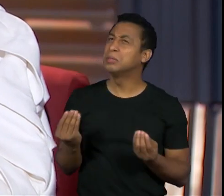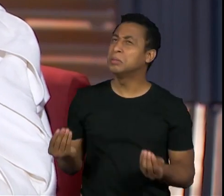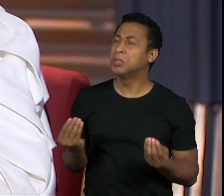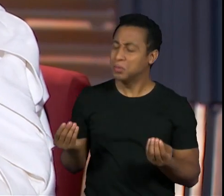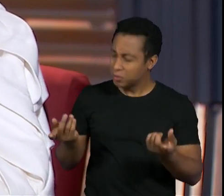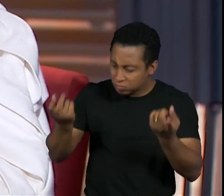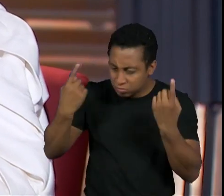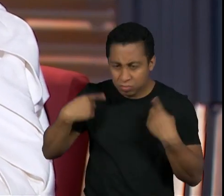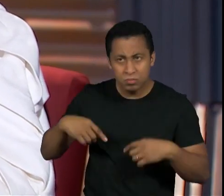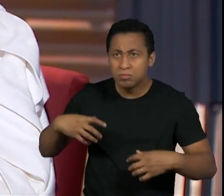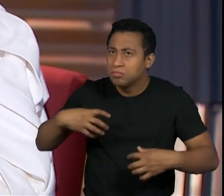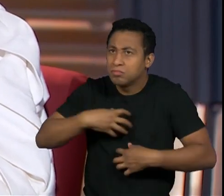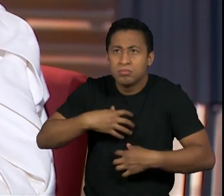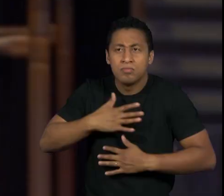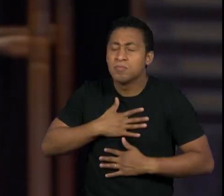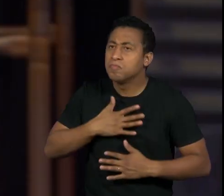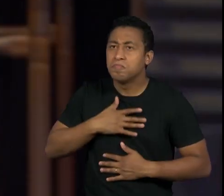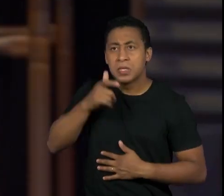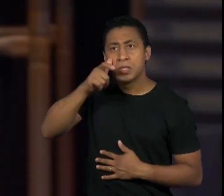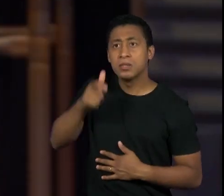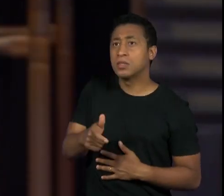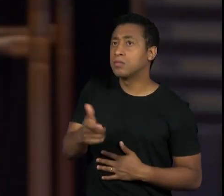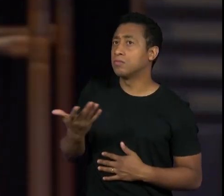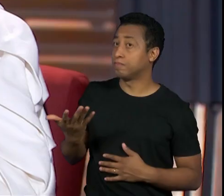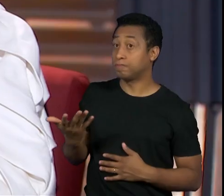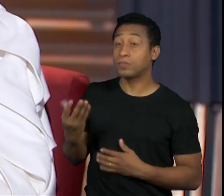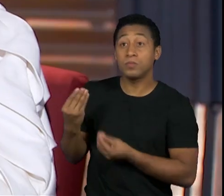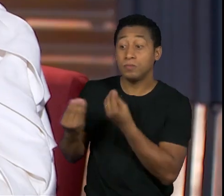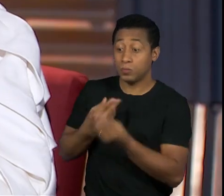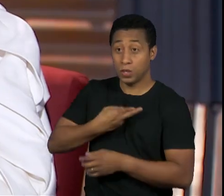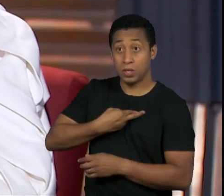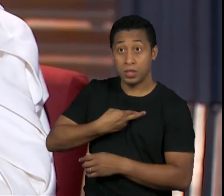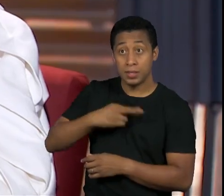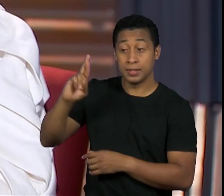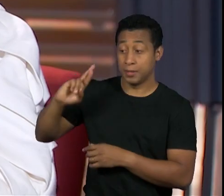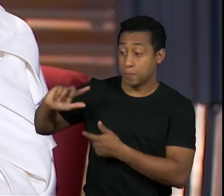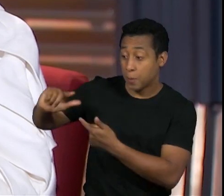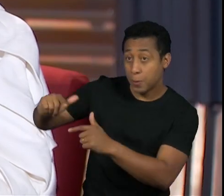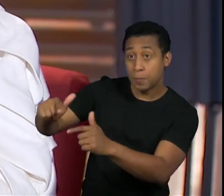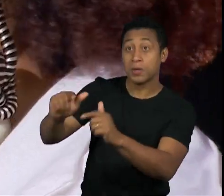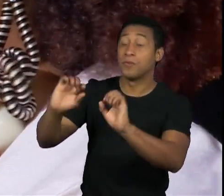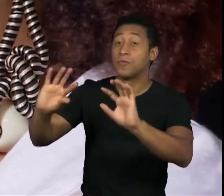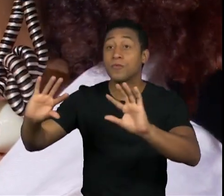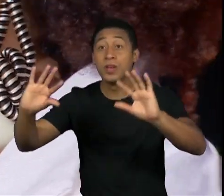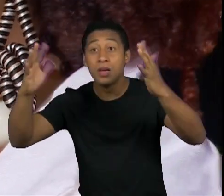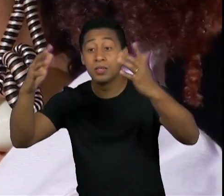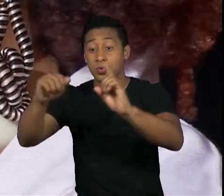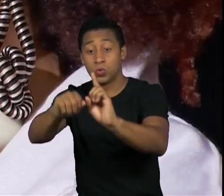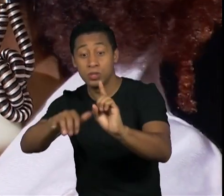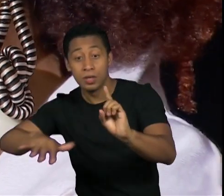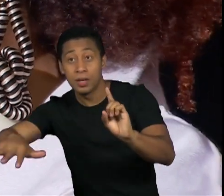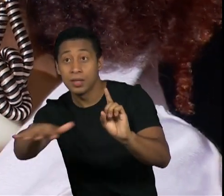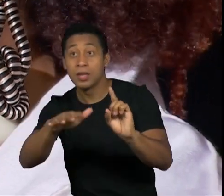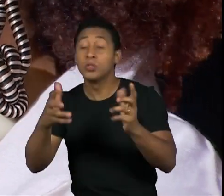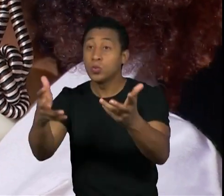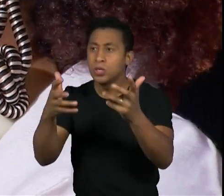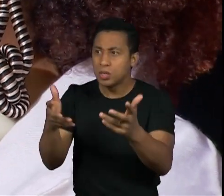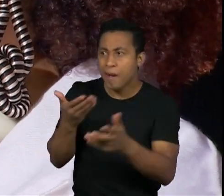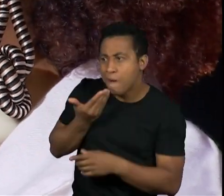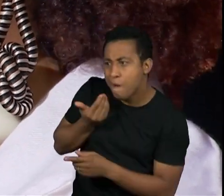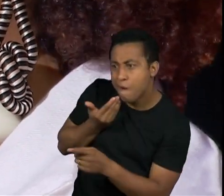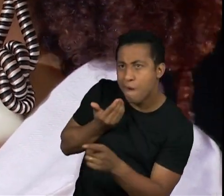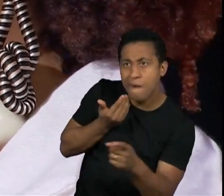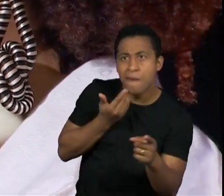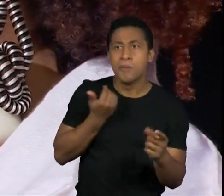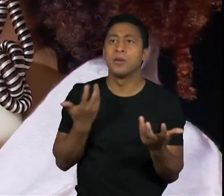de mim sempre me interessou. Sobre rituais, Sobre né? os rituais sociais, as festividades, como uma forma de provocar